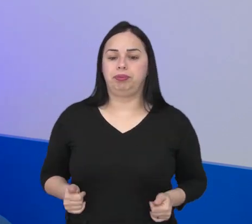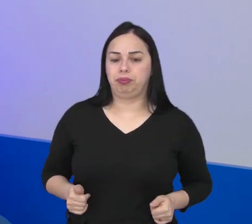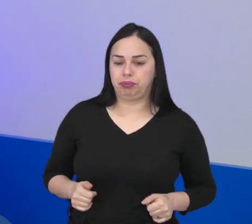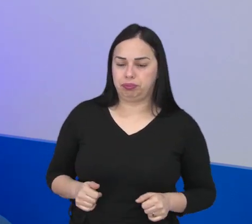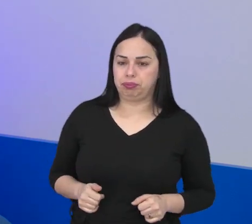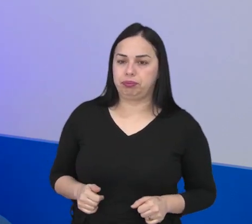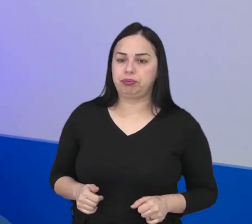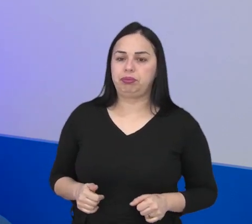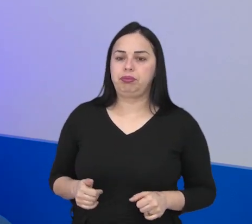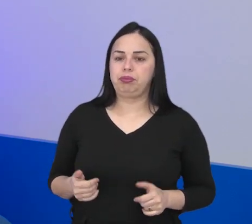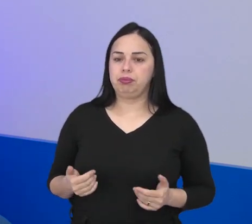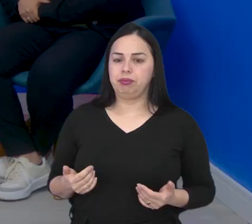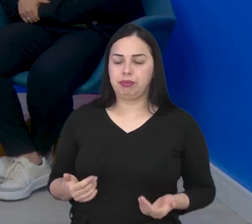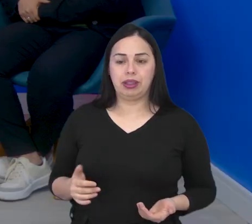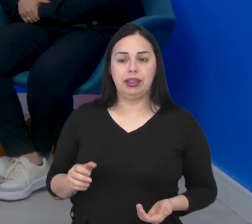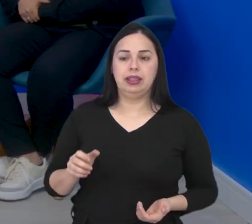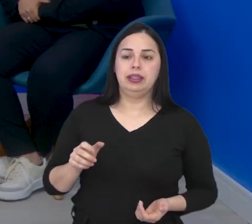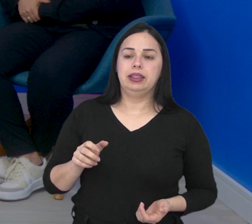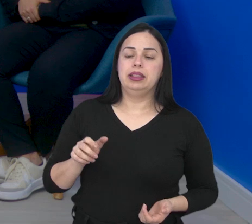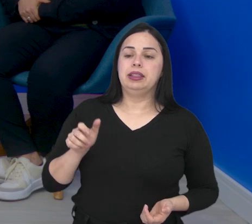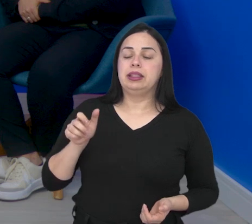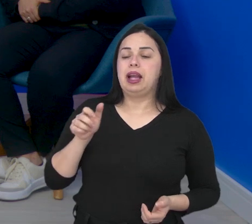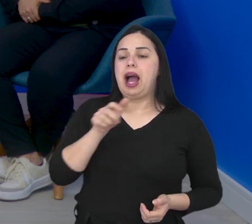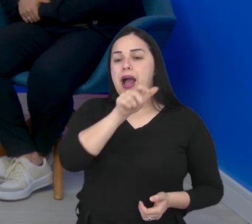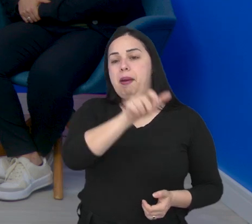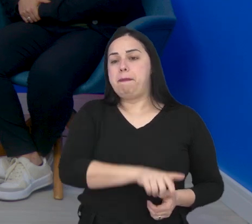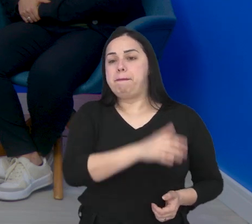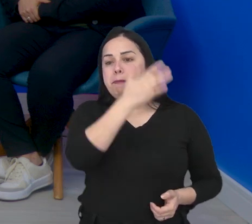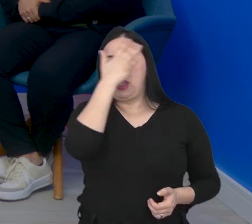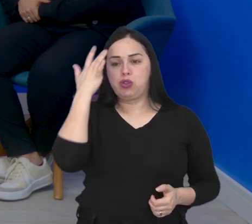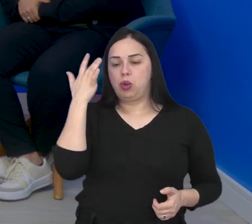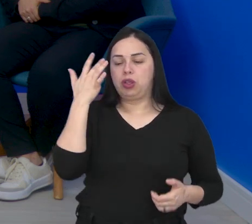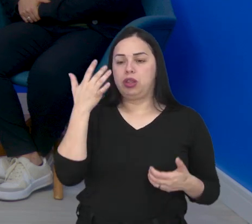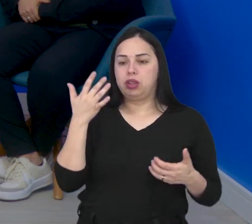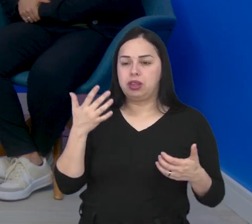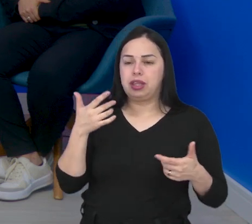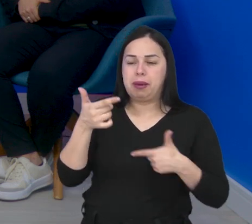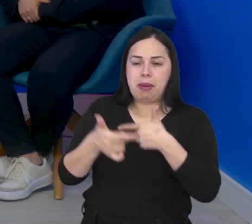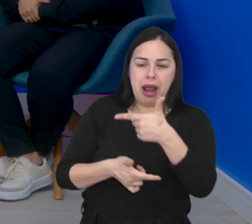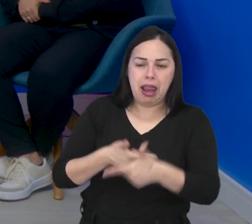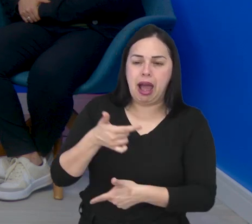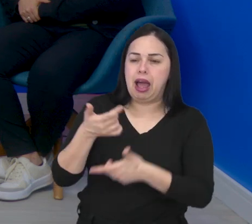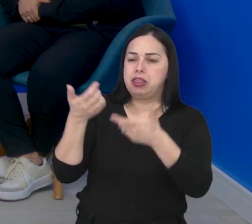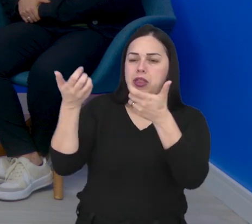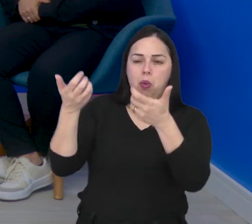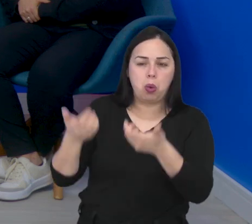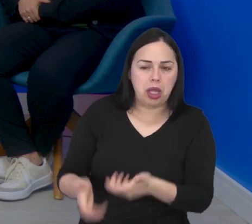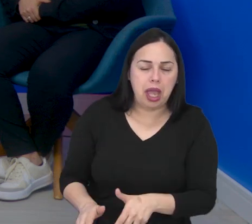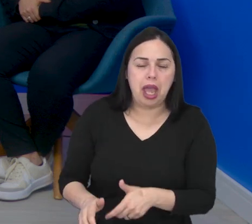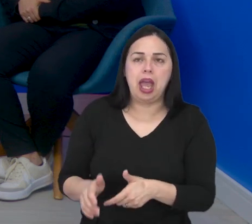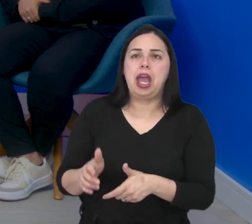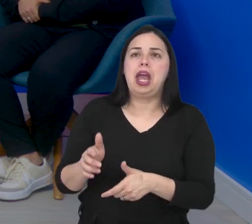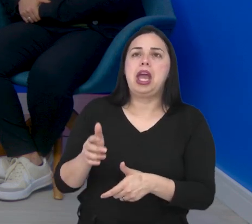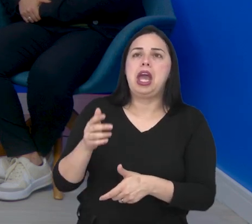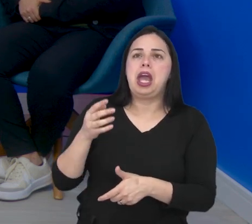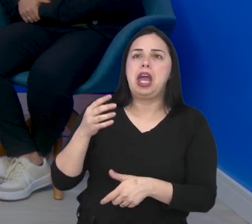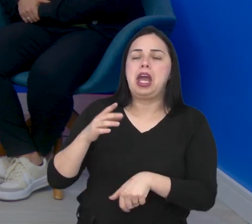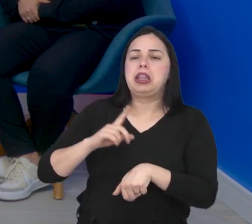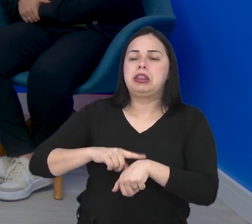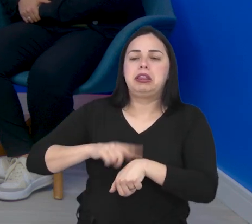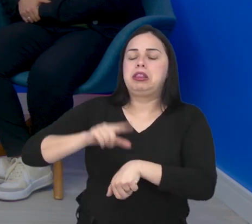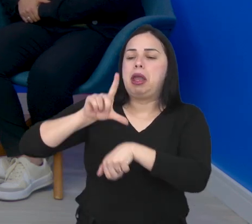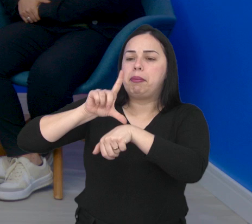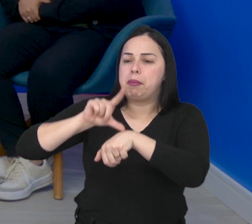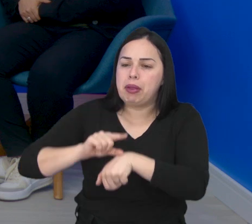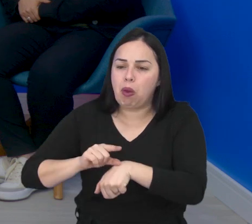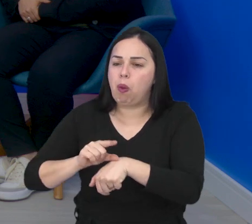entre elas, né? E, Fernanda, caso um trabalhador não queira atuar nesse tipo de jornada ou não queira fazer um